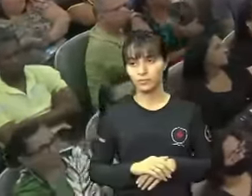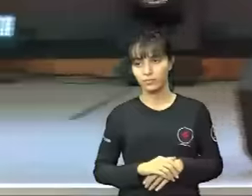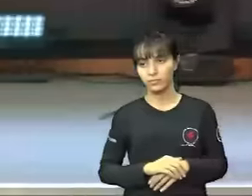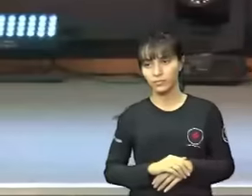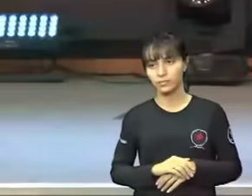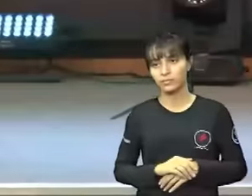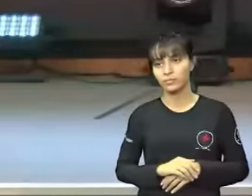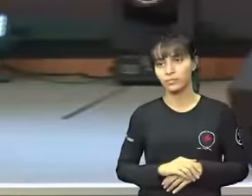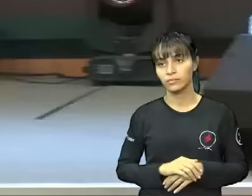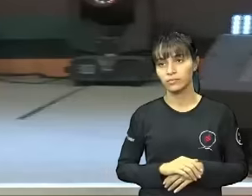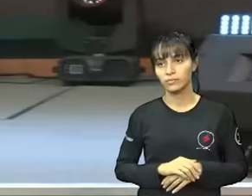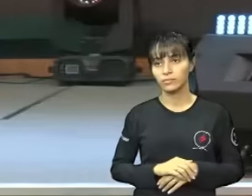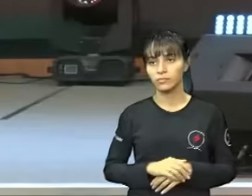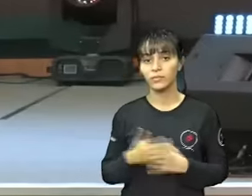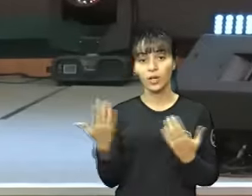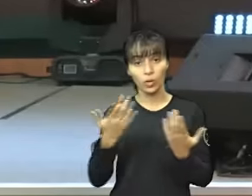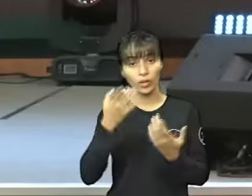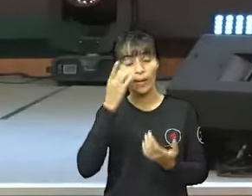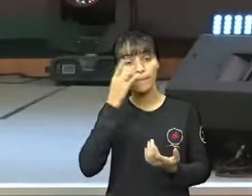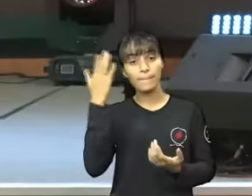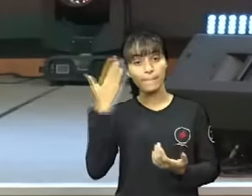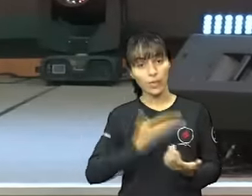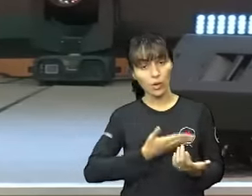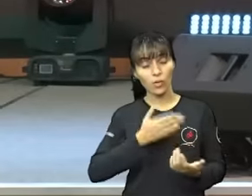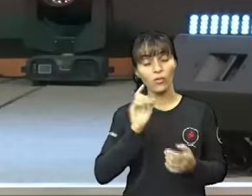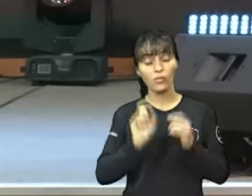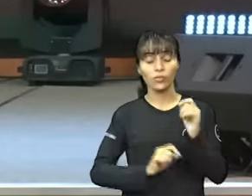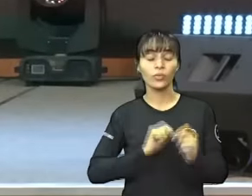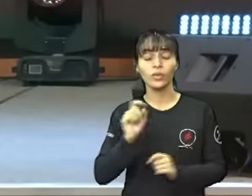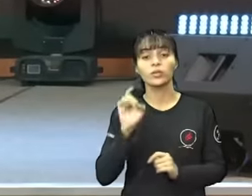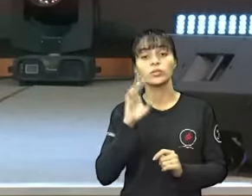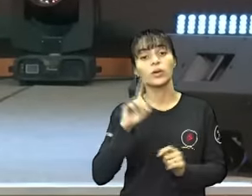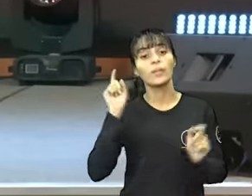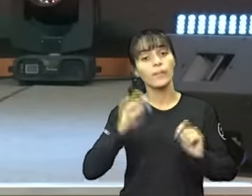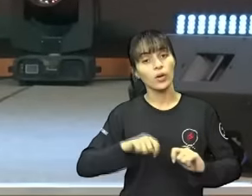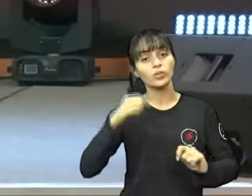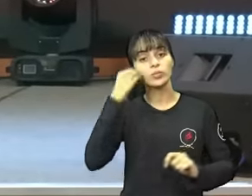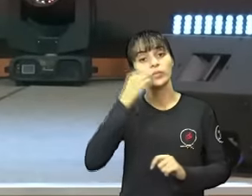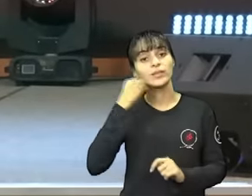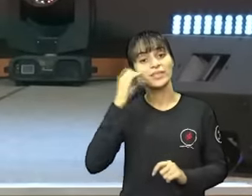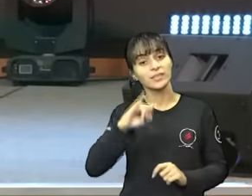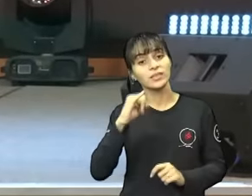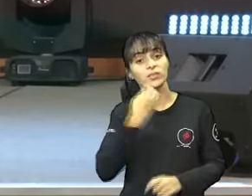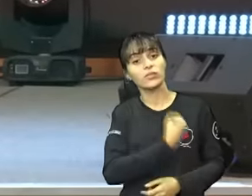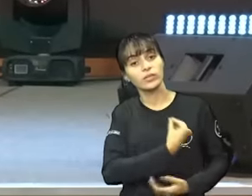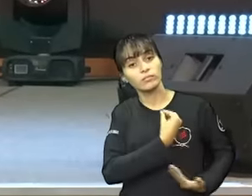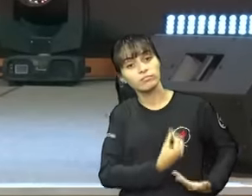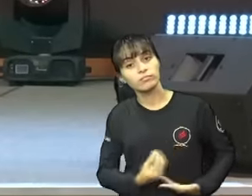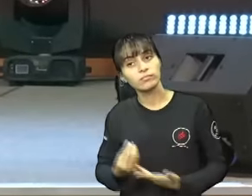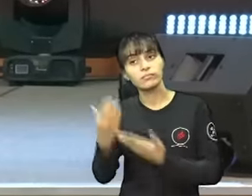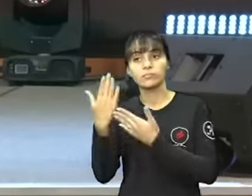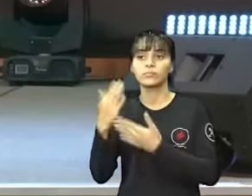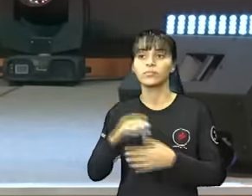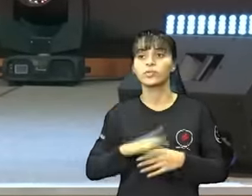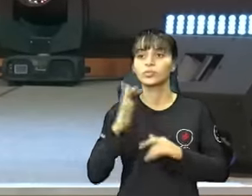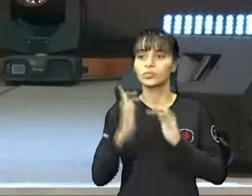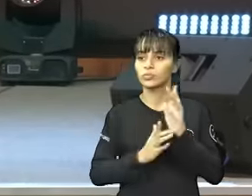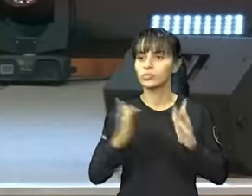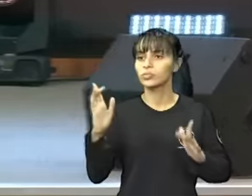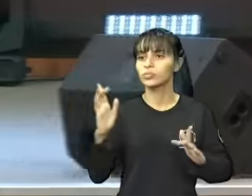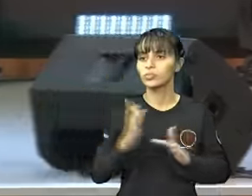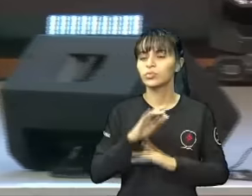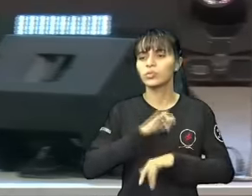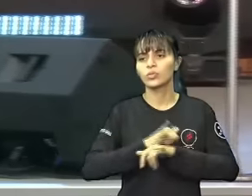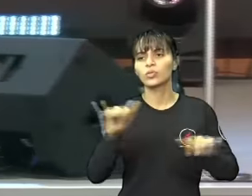e agora essa prova aqui você só vai poder experimentar se você entregar sua vida a ele foi quando Jesus teclado